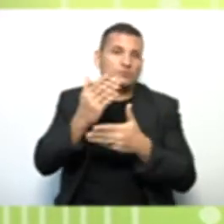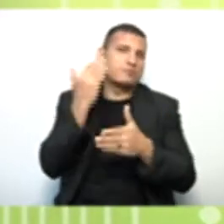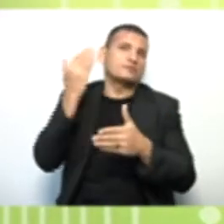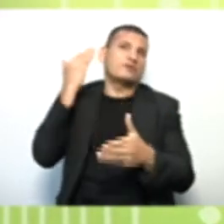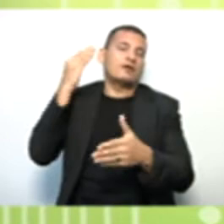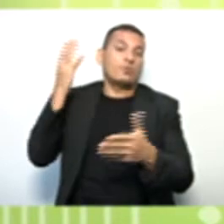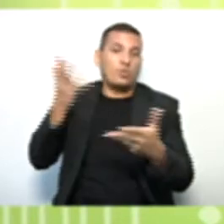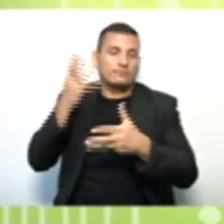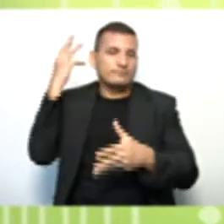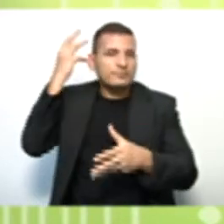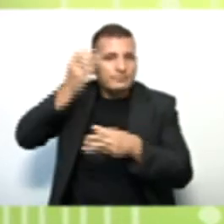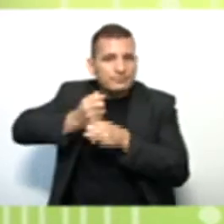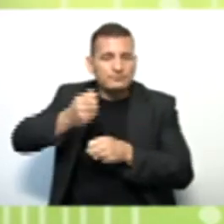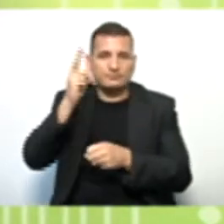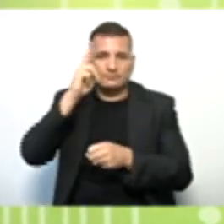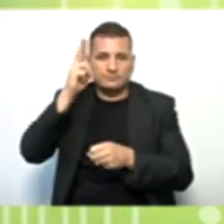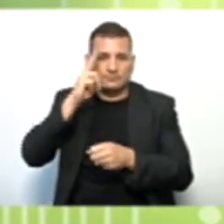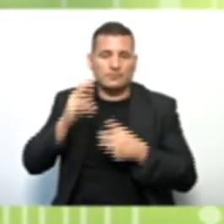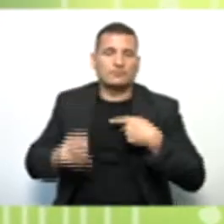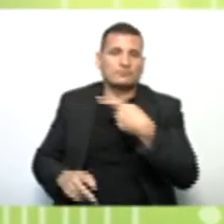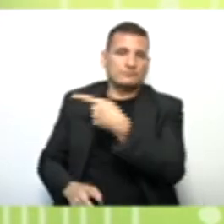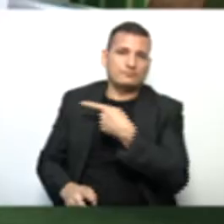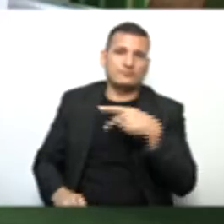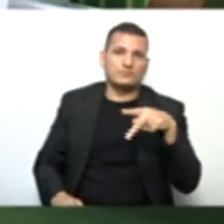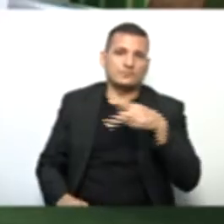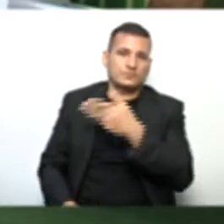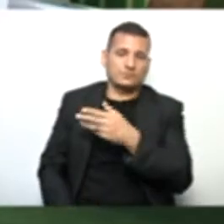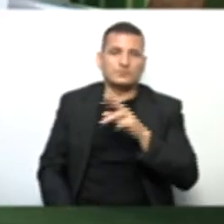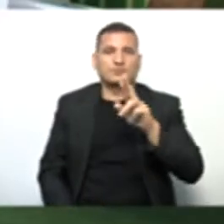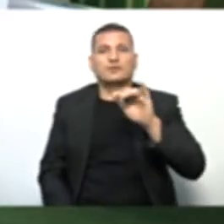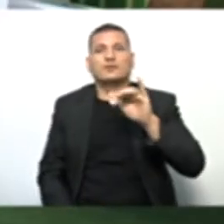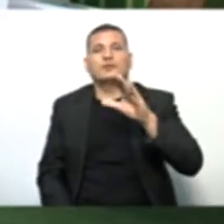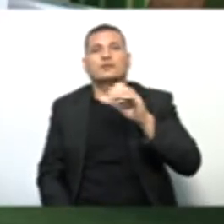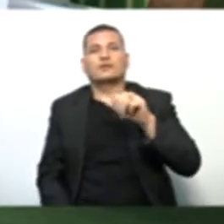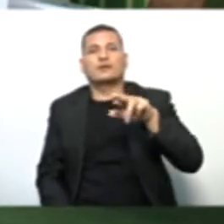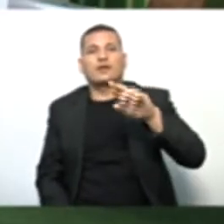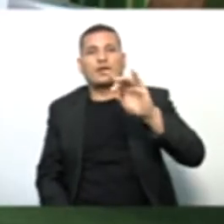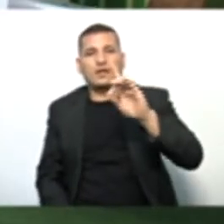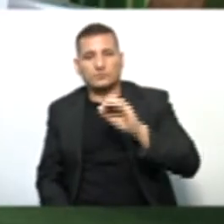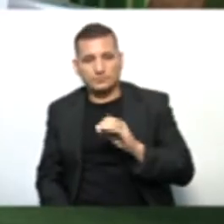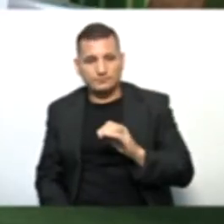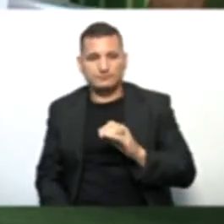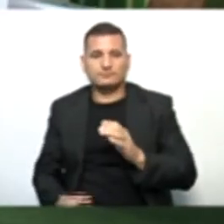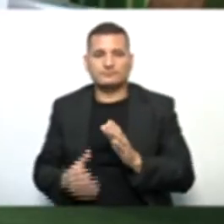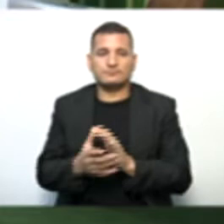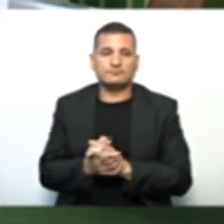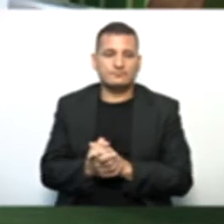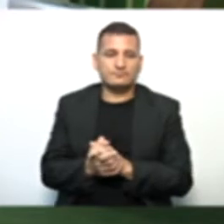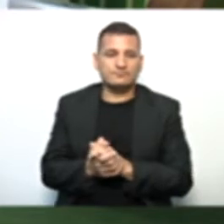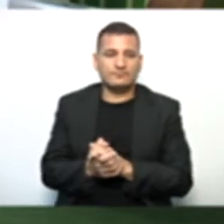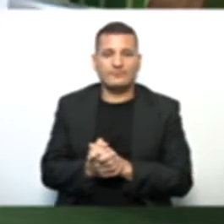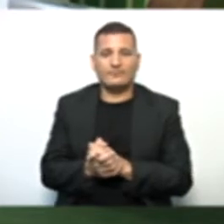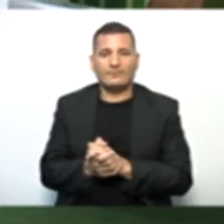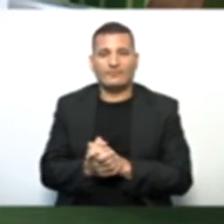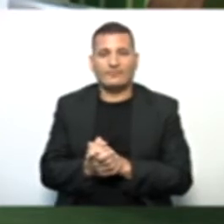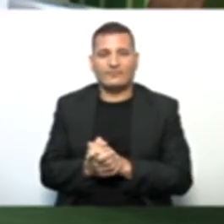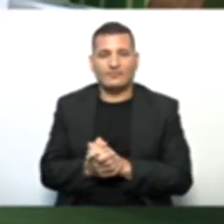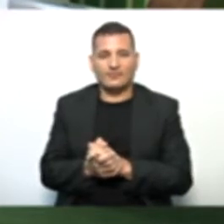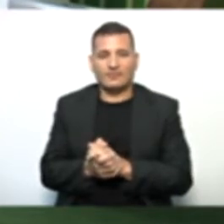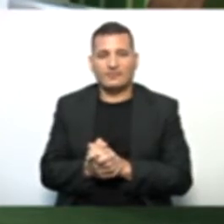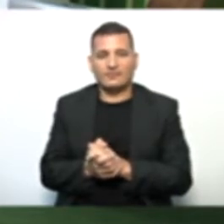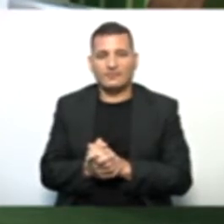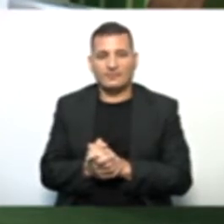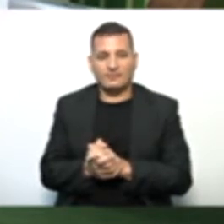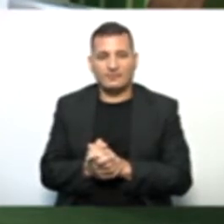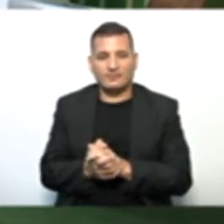gente vai reforçar um pouquinho hoje, tá bom? Eu juntamente com o professor Ricardo, né, professor? É isso aí, professor. Dá um alô pra essa galera, o que eles esperam hoje dessa prova